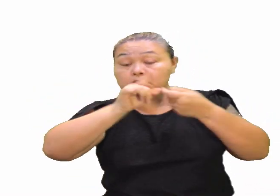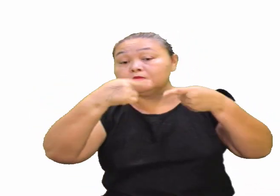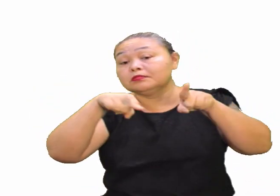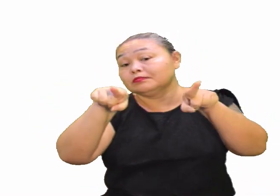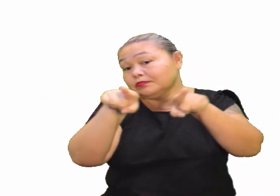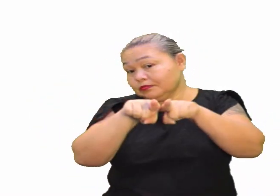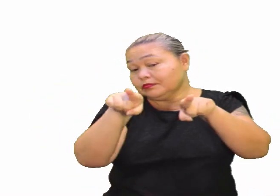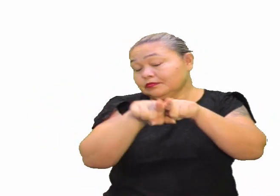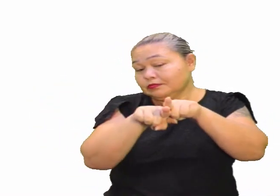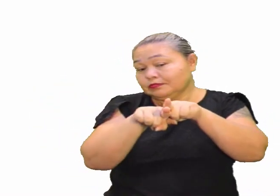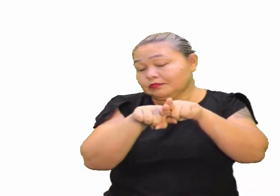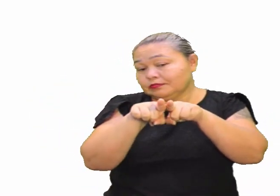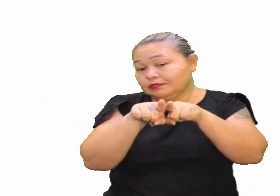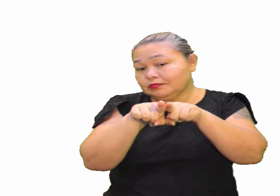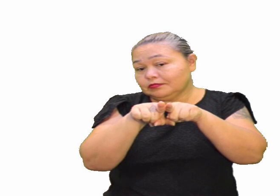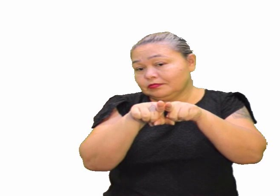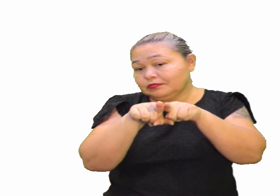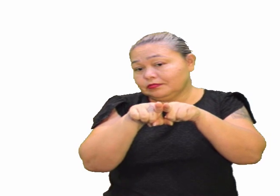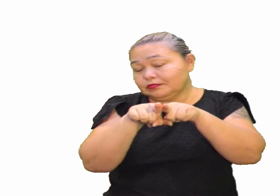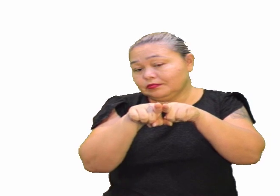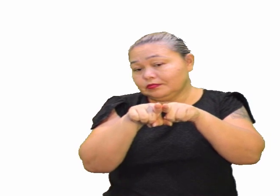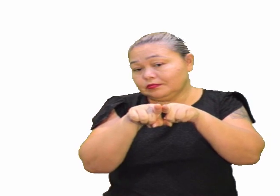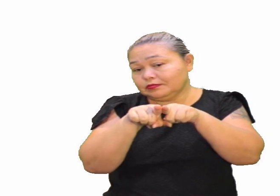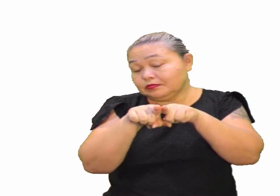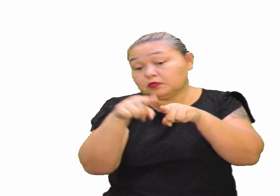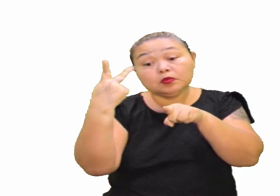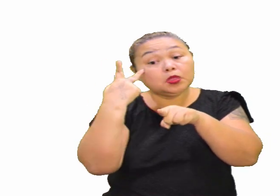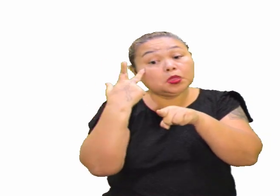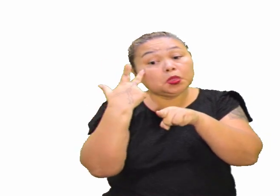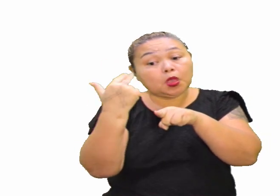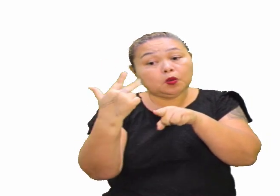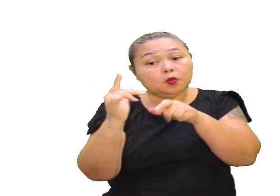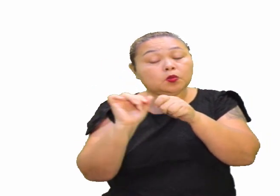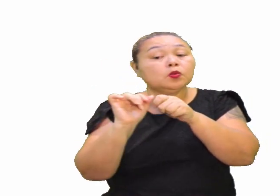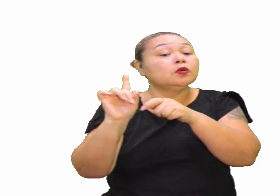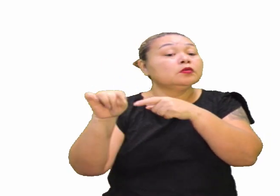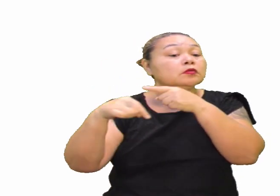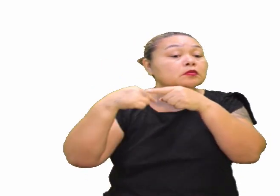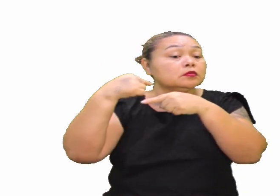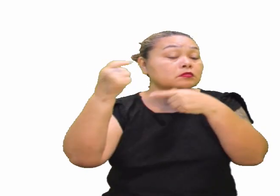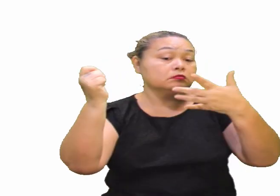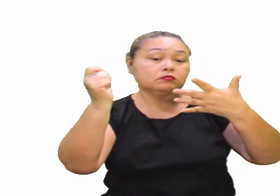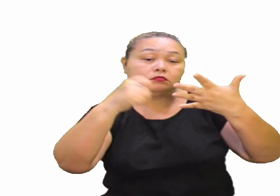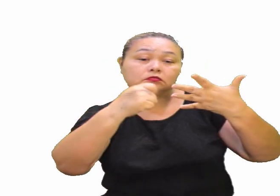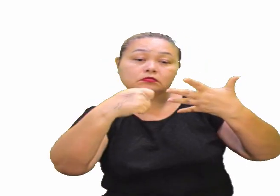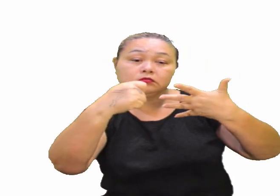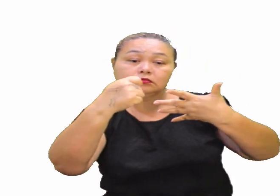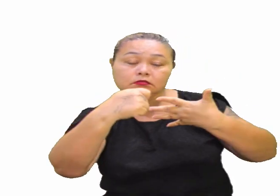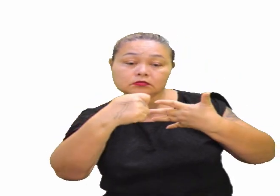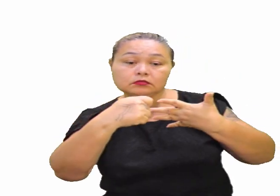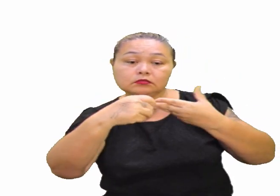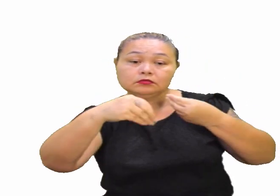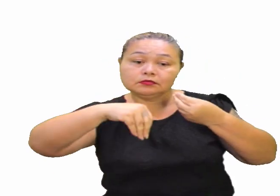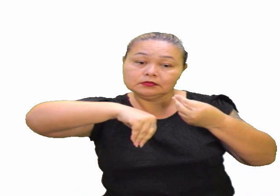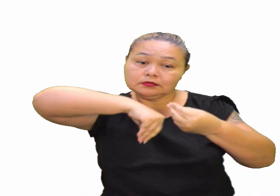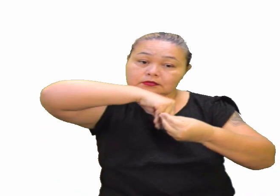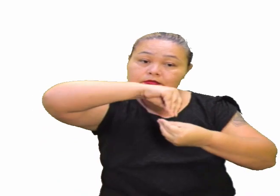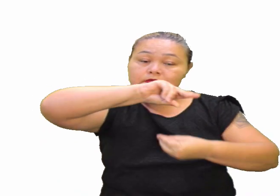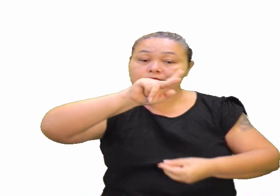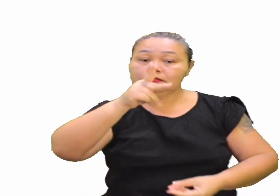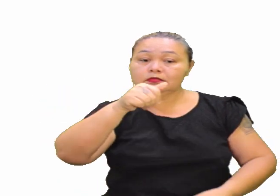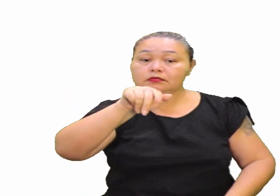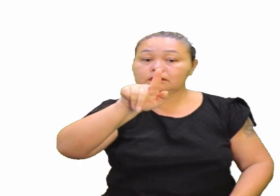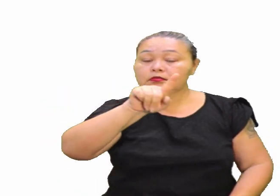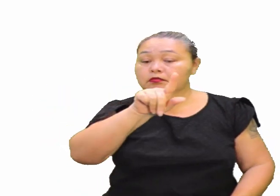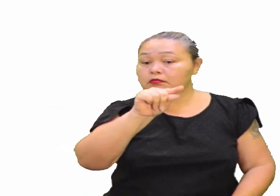distrofia, tá? Professor, para isso nós temos que lembrar o quê? Que a distrofia Duchenne está ligada